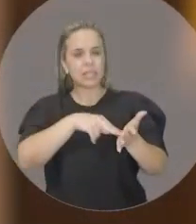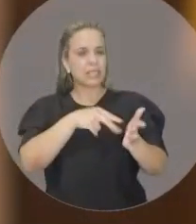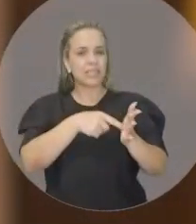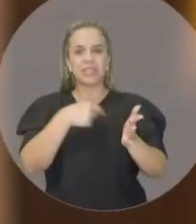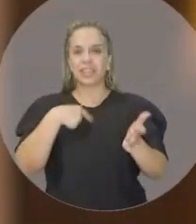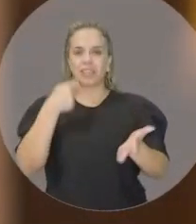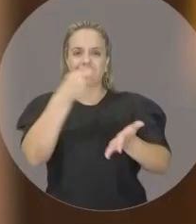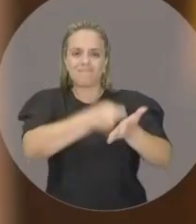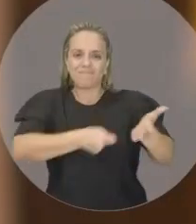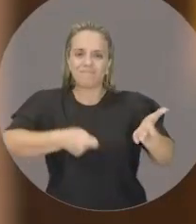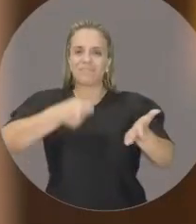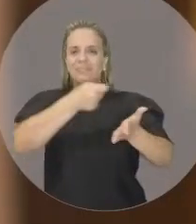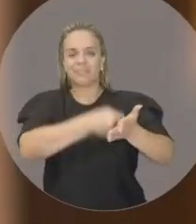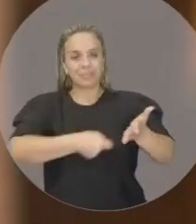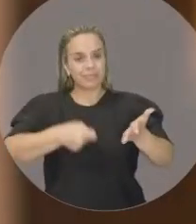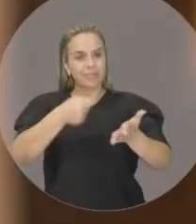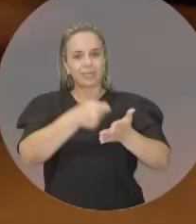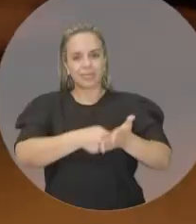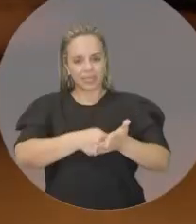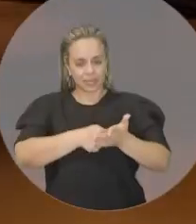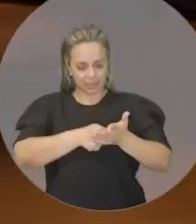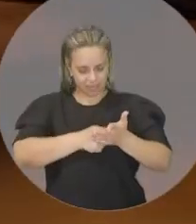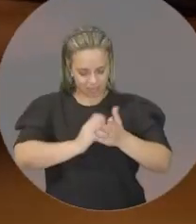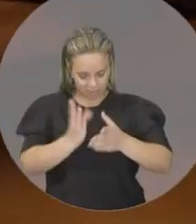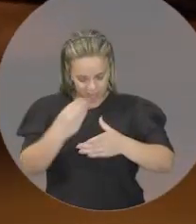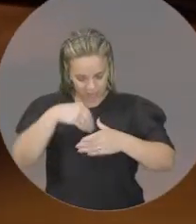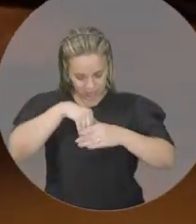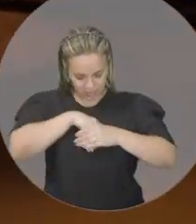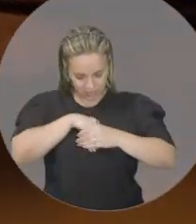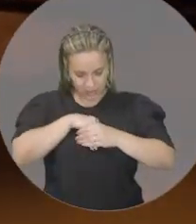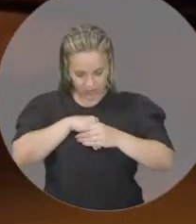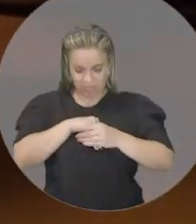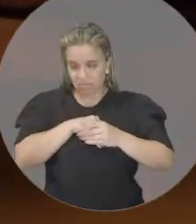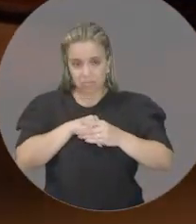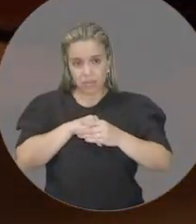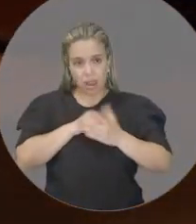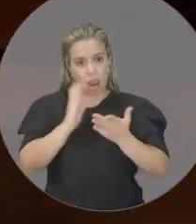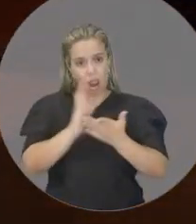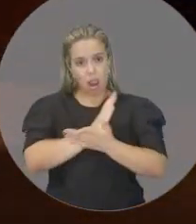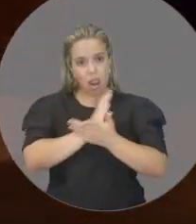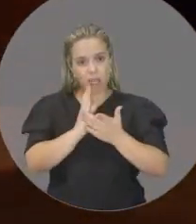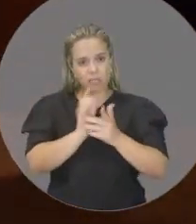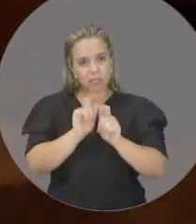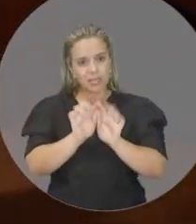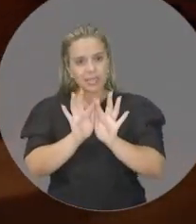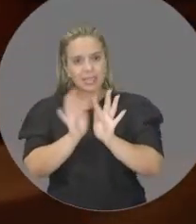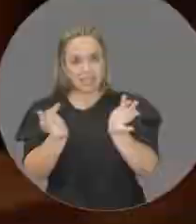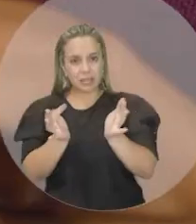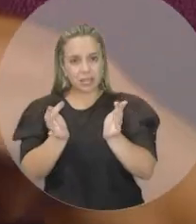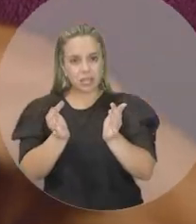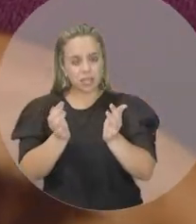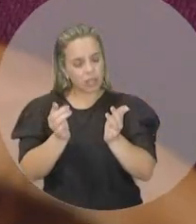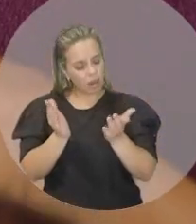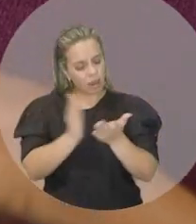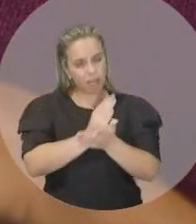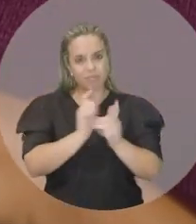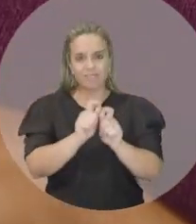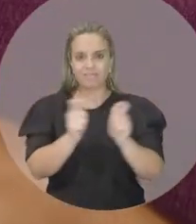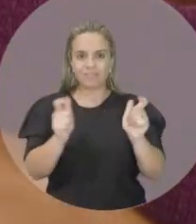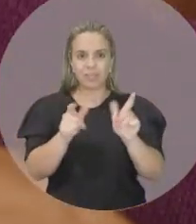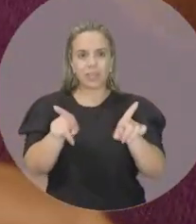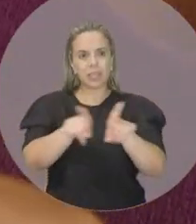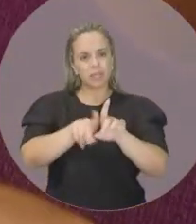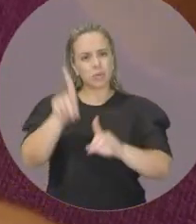de luta voltada para as batalhas de dentro, sejam elas pequenas ou grandes, e também para o olhar